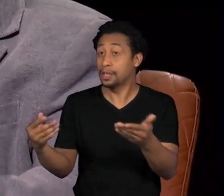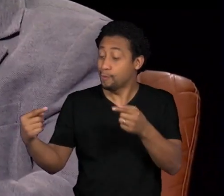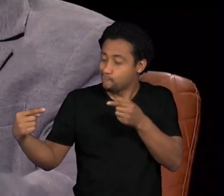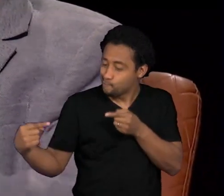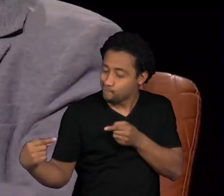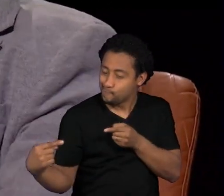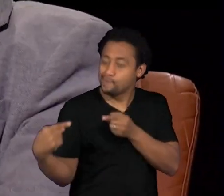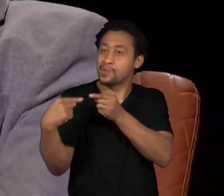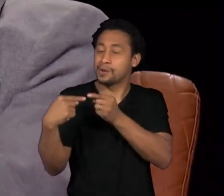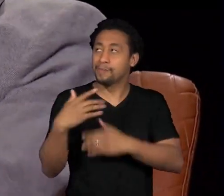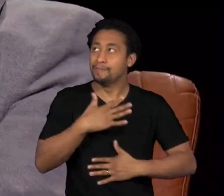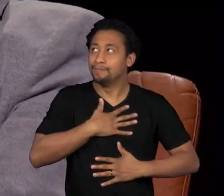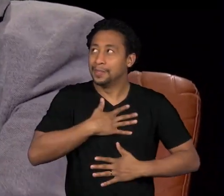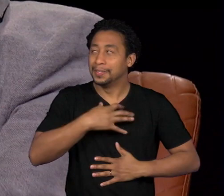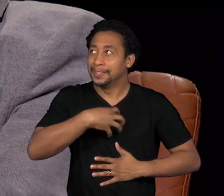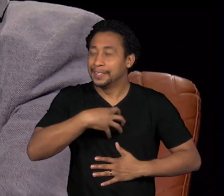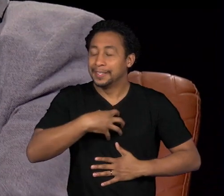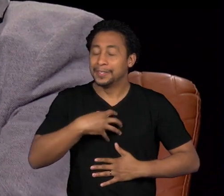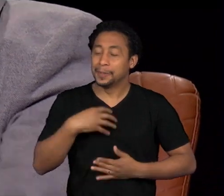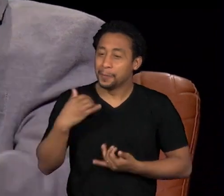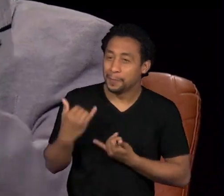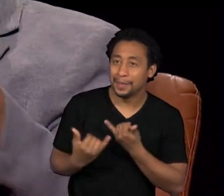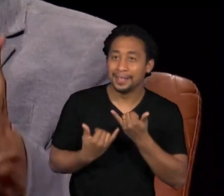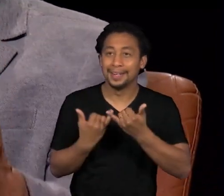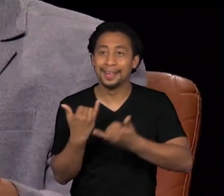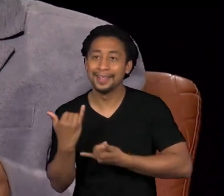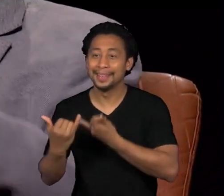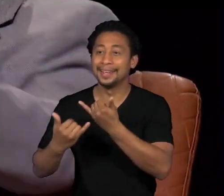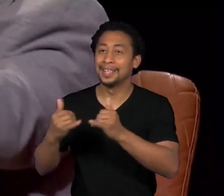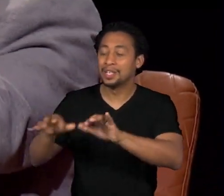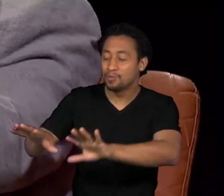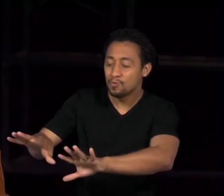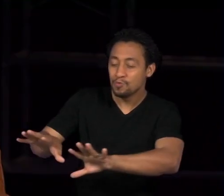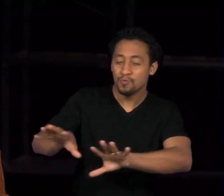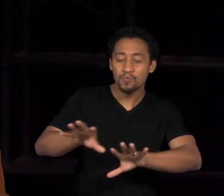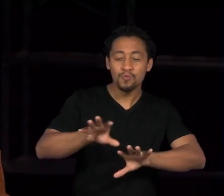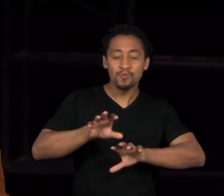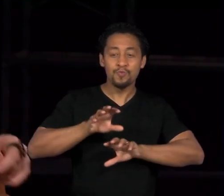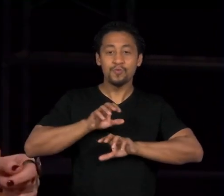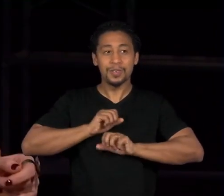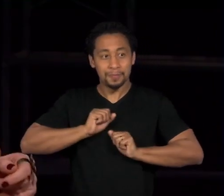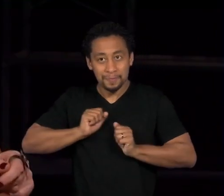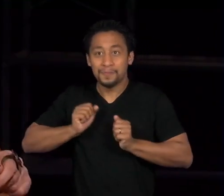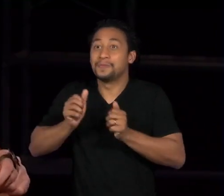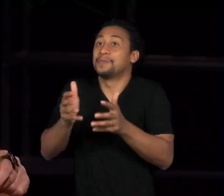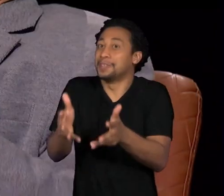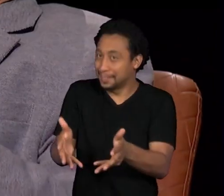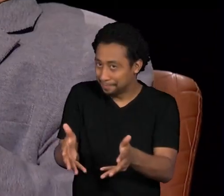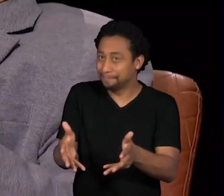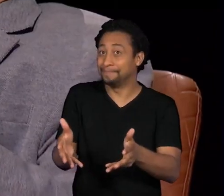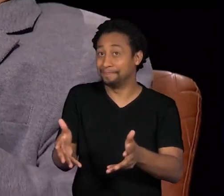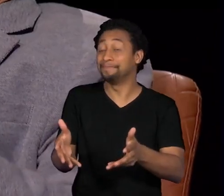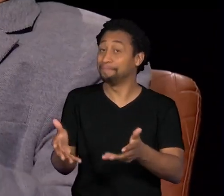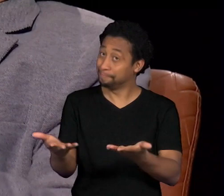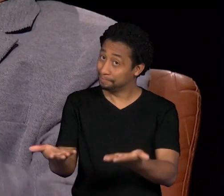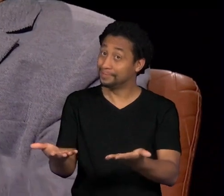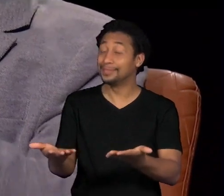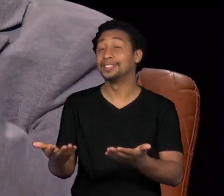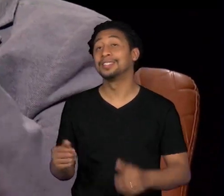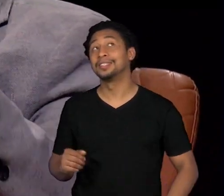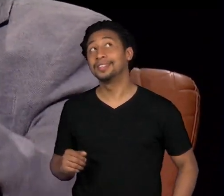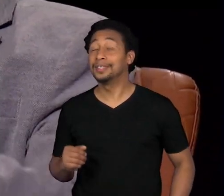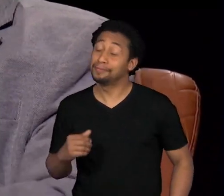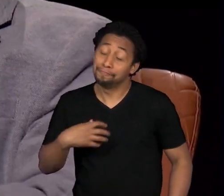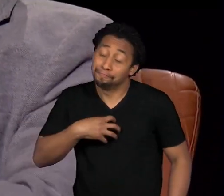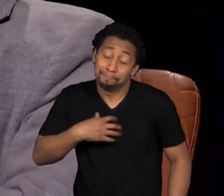essa figura do brincante a partir do do meu Convívio com ele das práticas que eu fui assimilando então eu